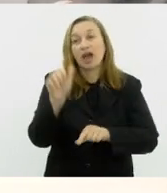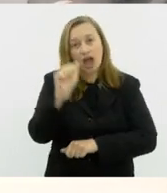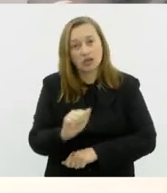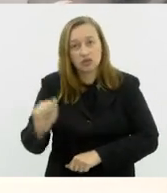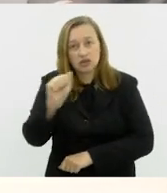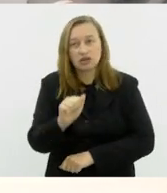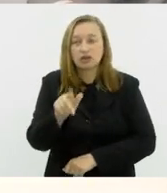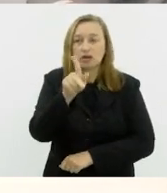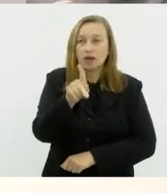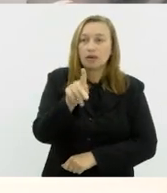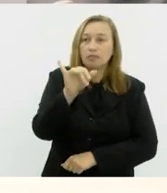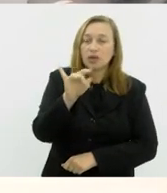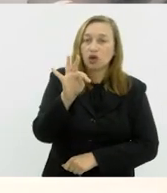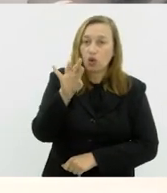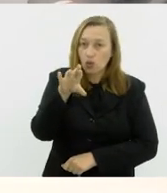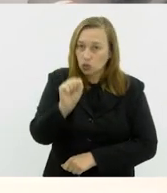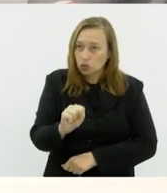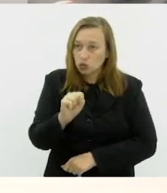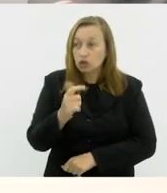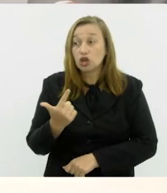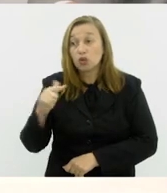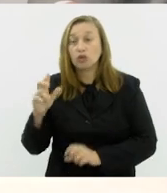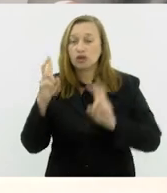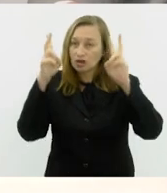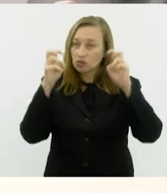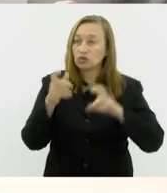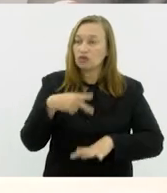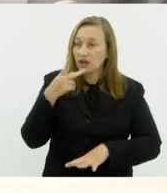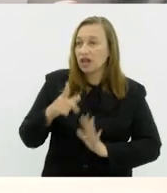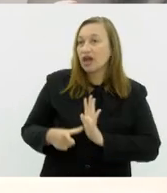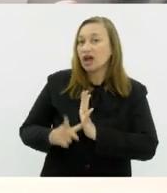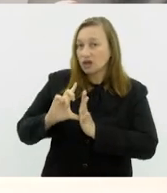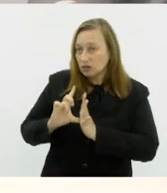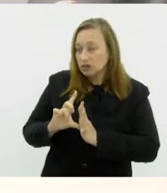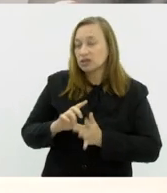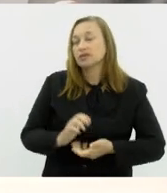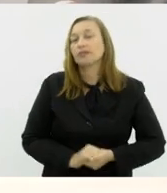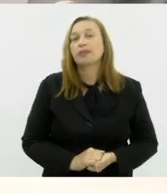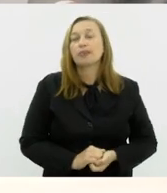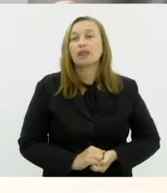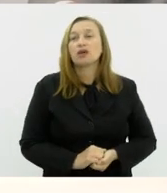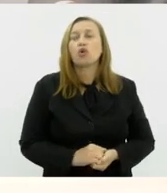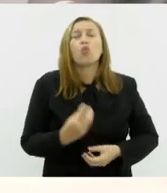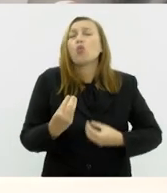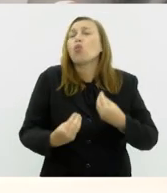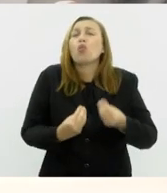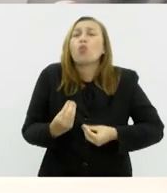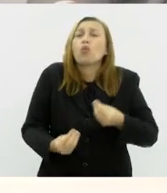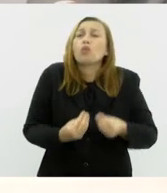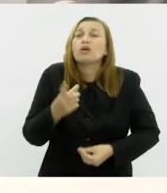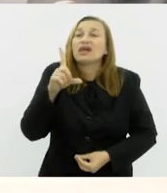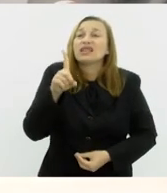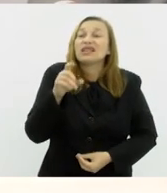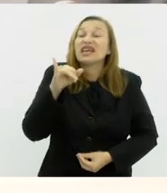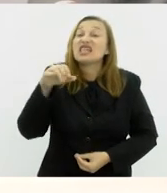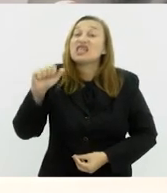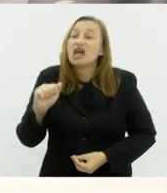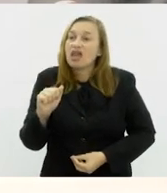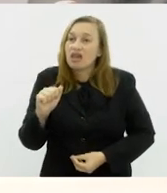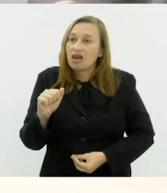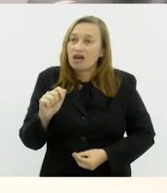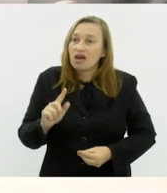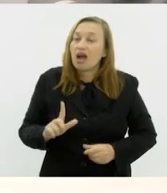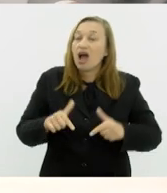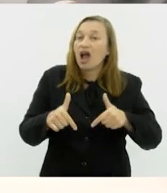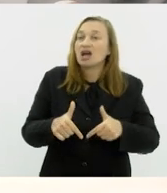e outros pontos também que eu levantei antes e que foram levantados, como é que o DECEA se pronuncia em relação a